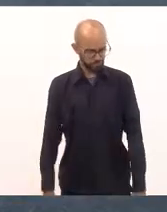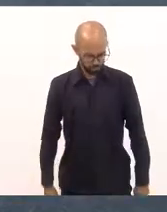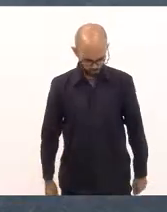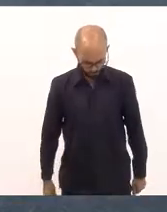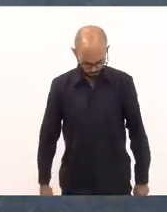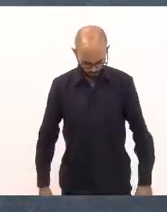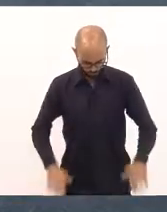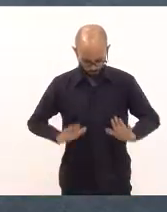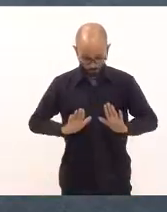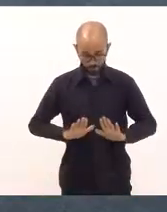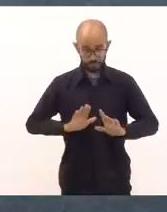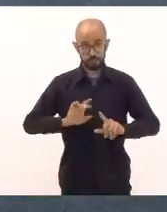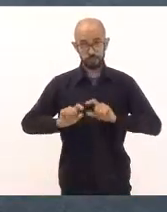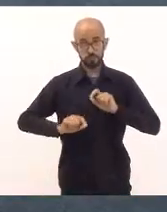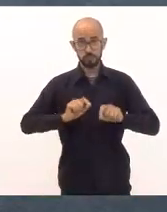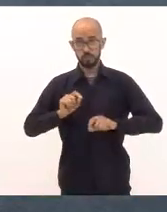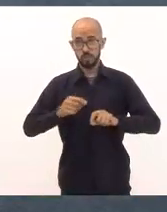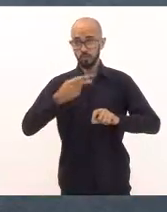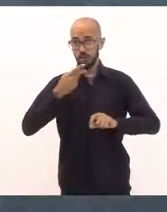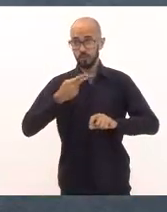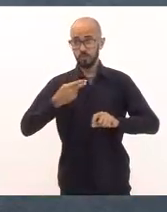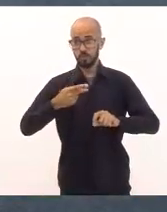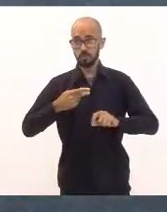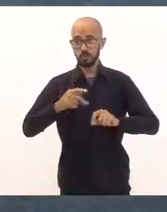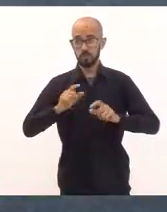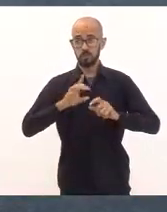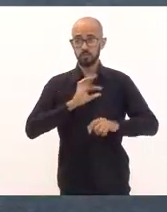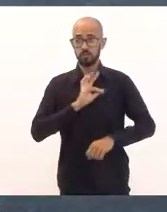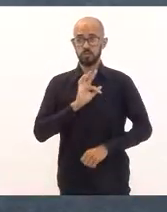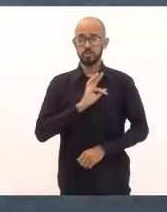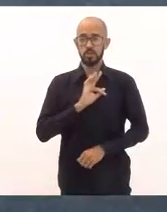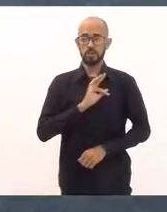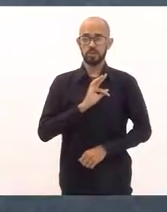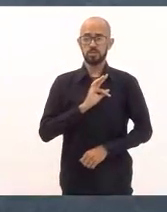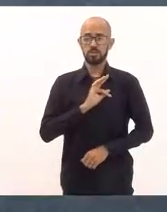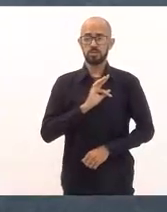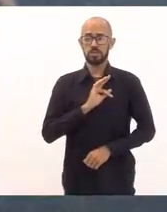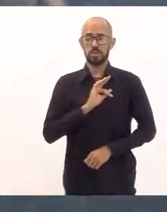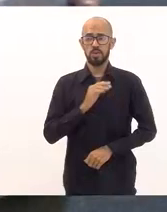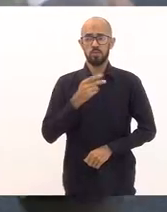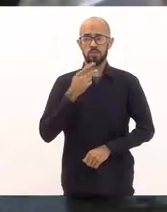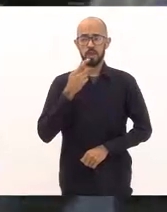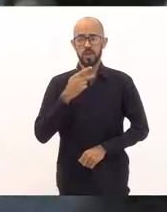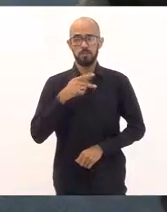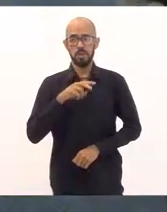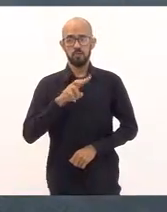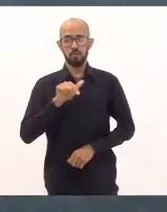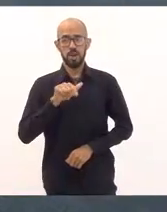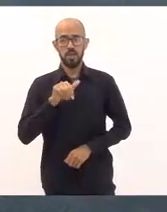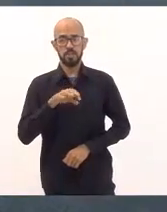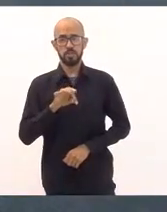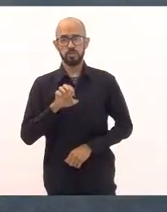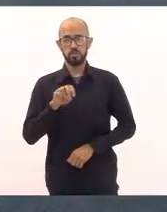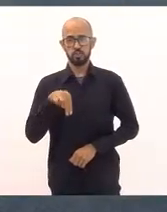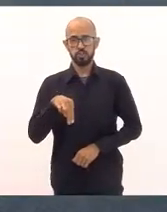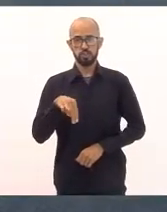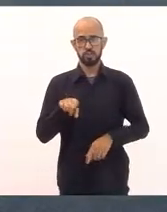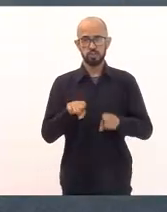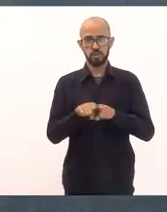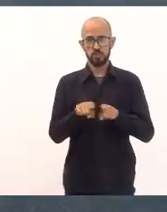Mas eu quero dizer para os policiais, eu quero dizer para você, Valentim, para o Nata das Praças,